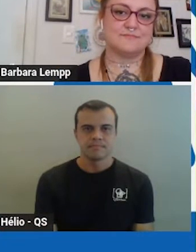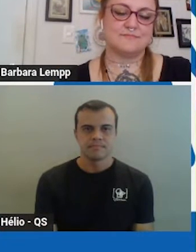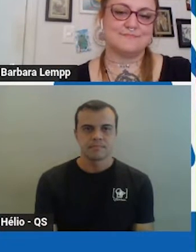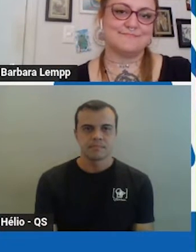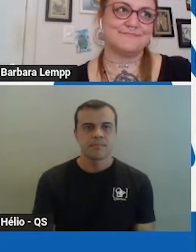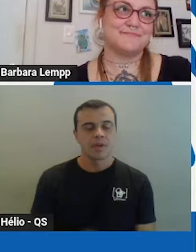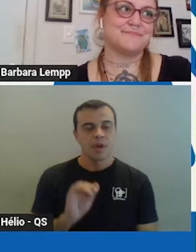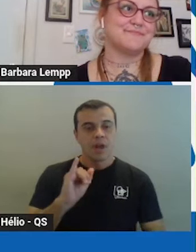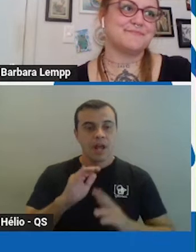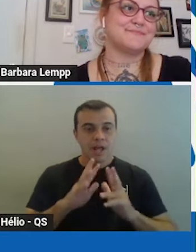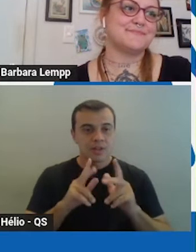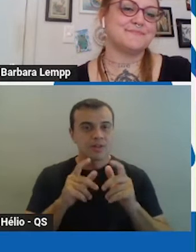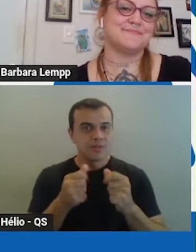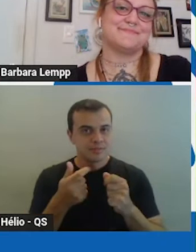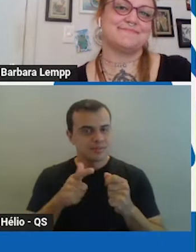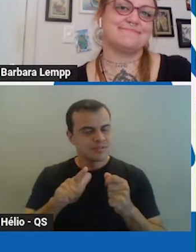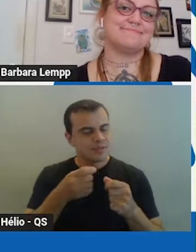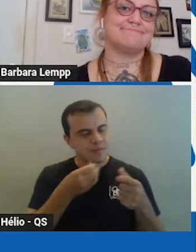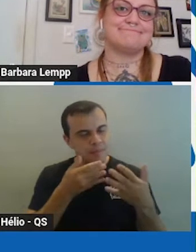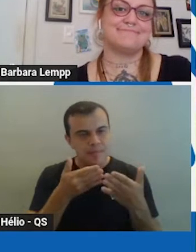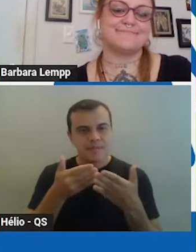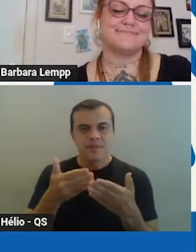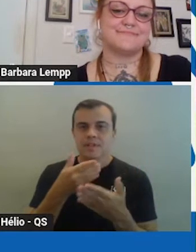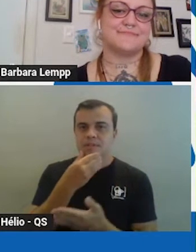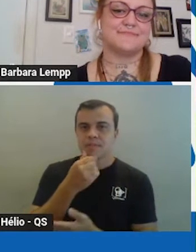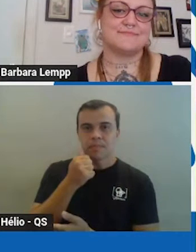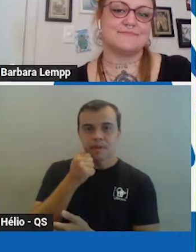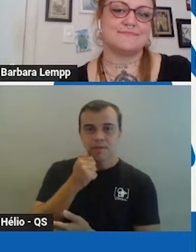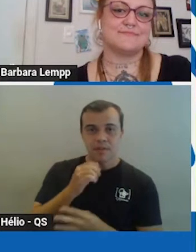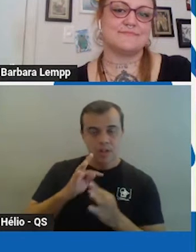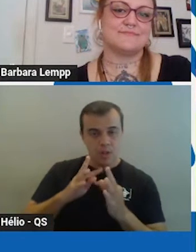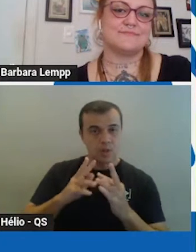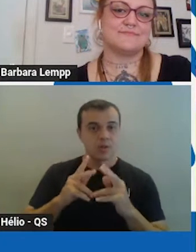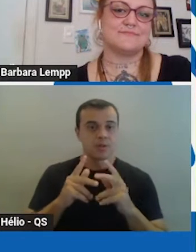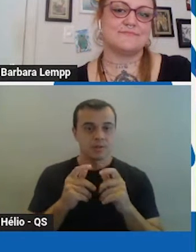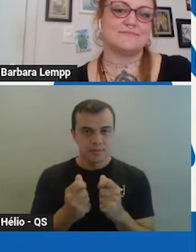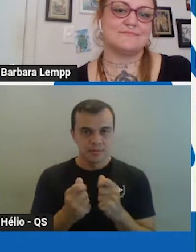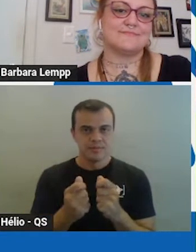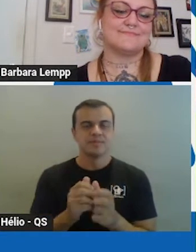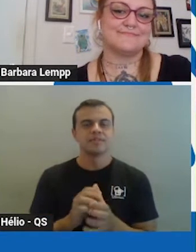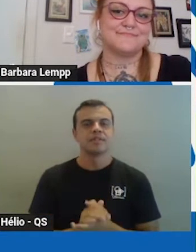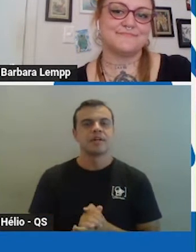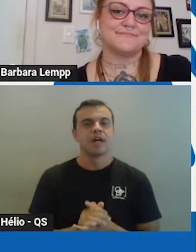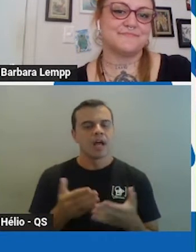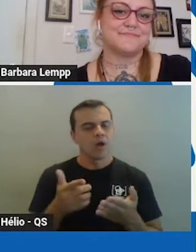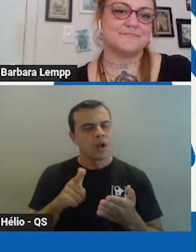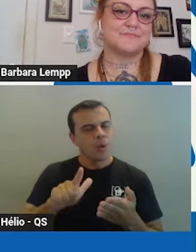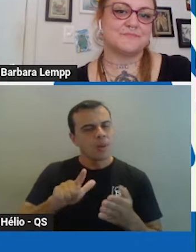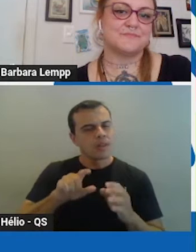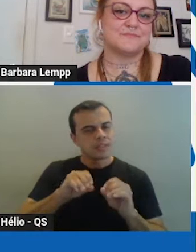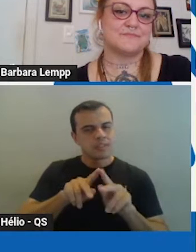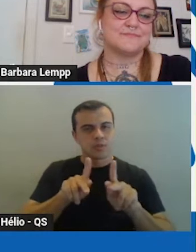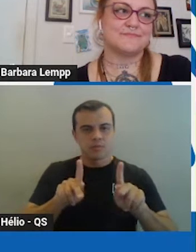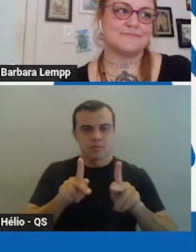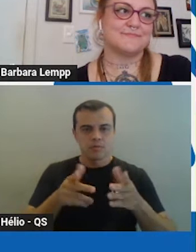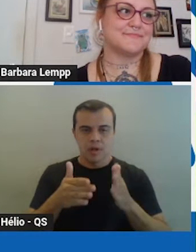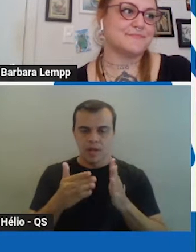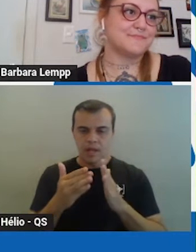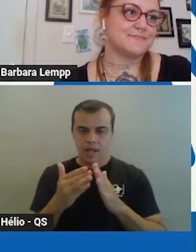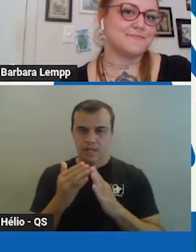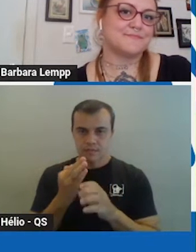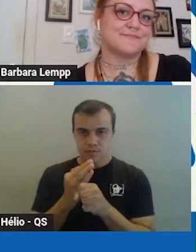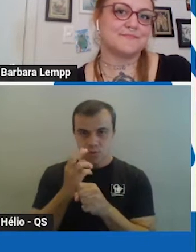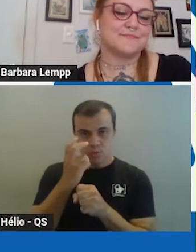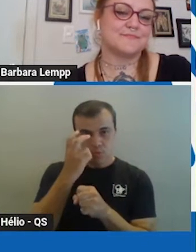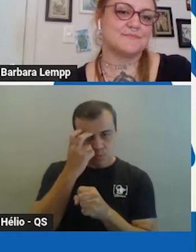Olá de novo, gente. Bem-vindos, bem-vindes e bem-vindas a mais uma formação de professores da Casa Fiat de